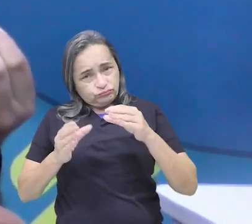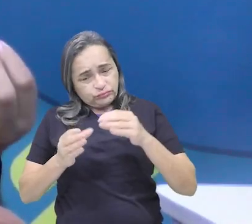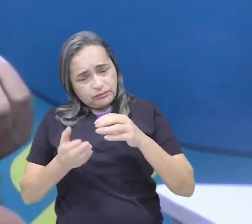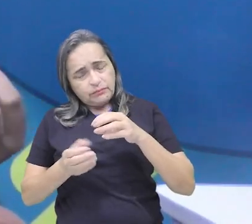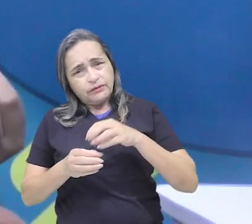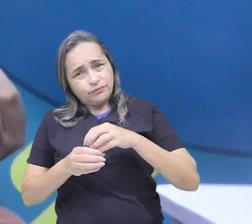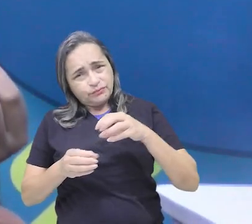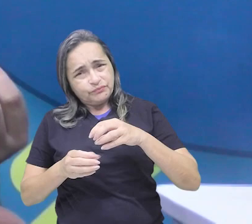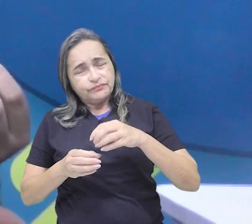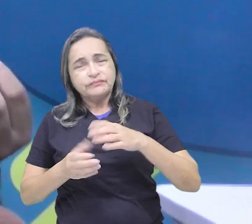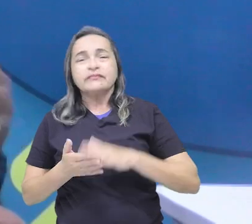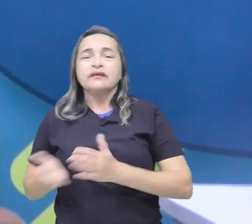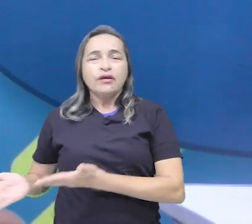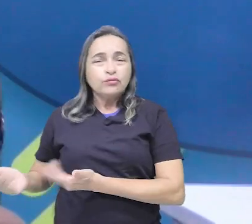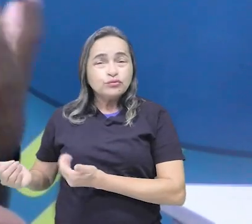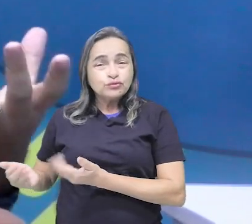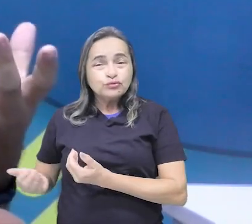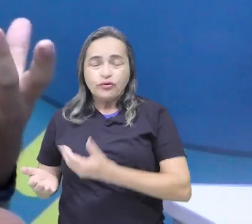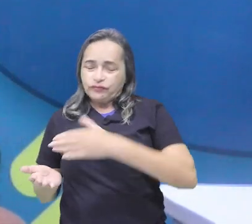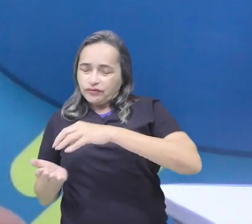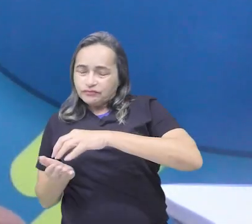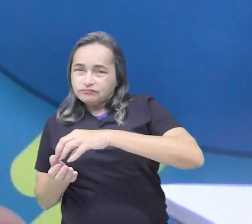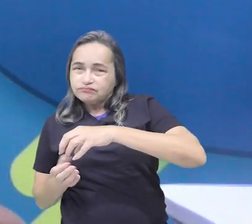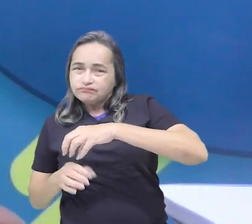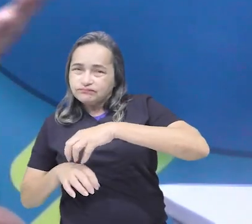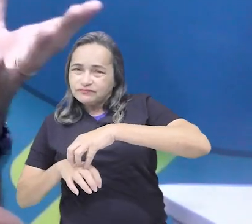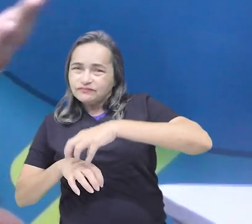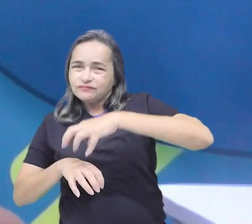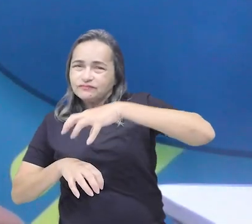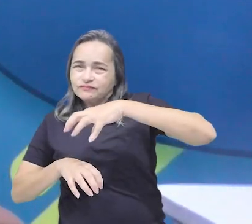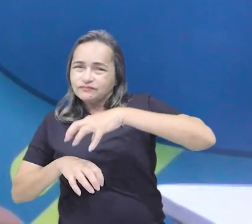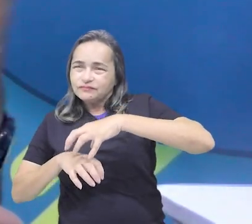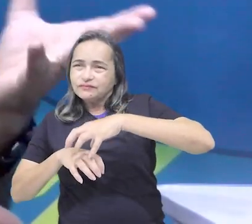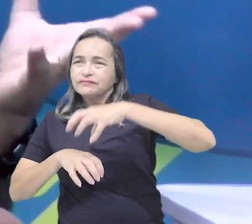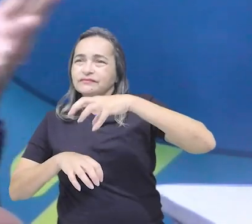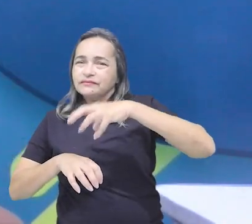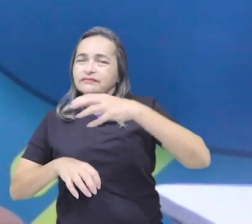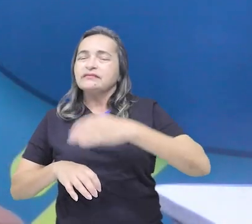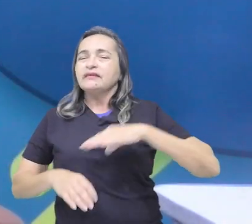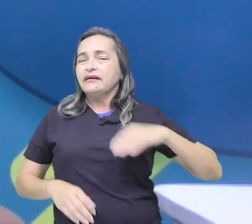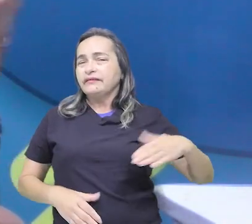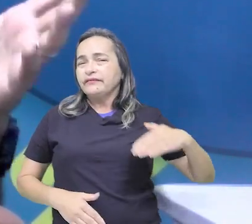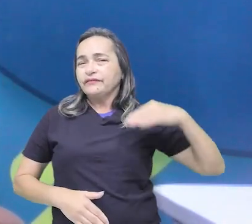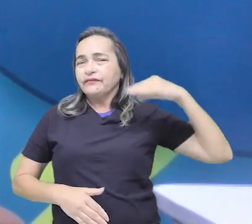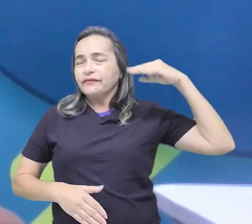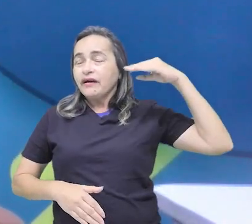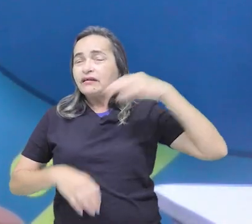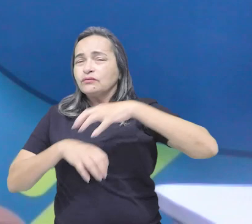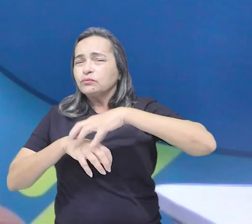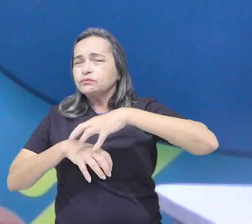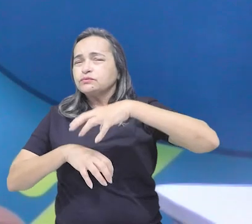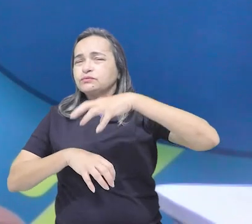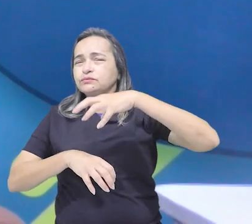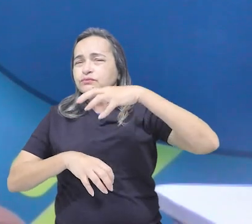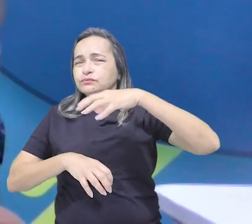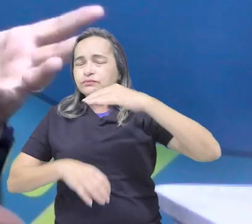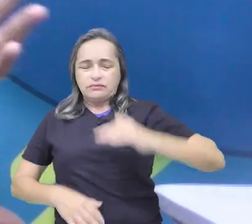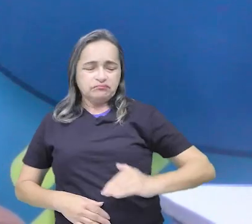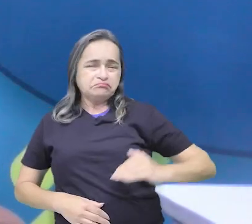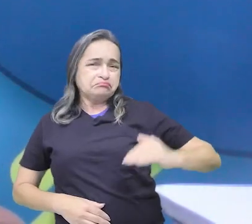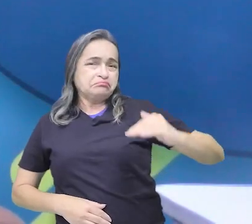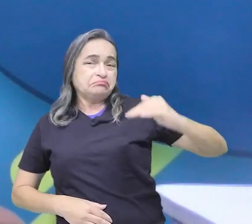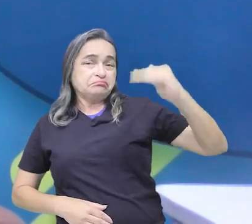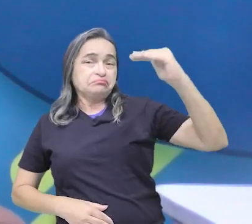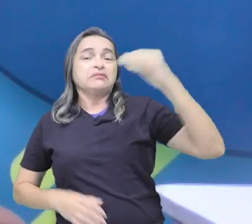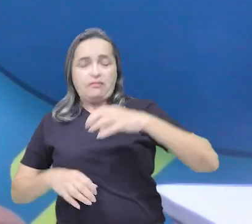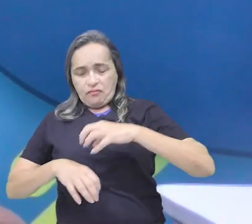vai aumentando, ela já ganhou um volume. Um homem maduro, de 30 anos, ela deve ter por volta de 20 gramas. Teria mais ou menos 3,